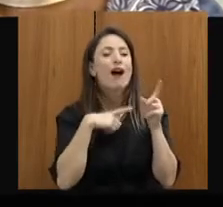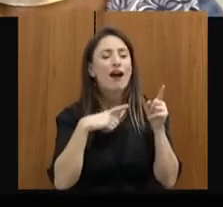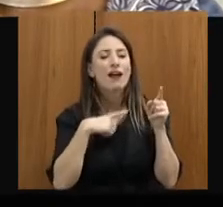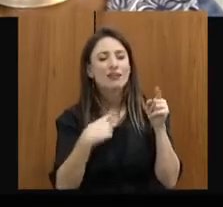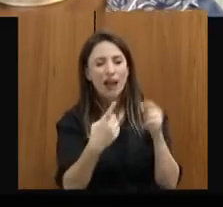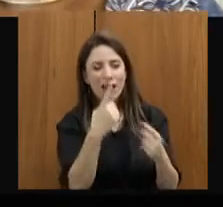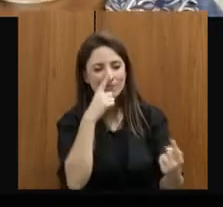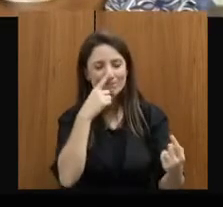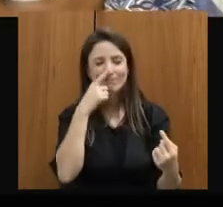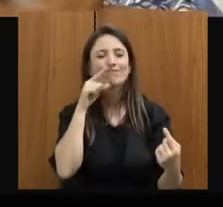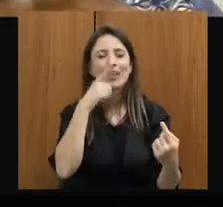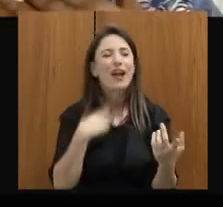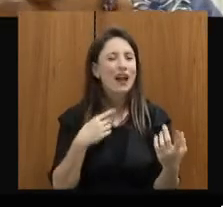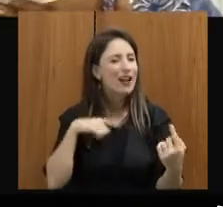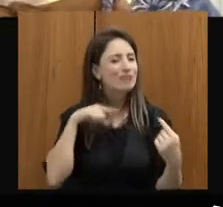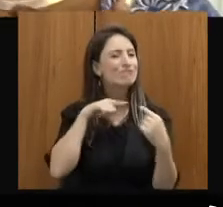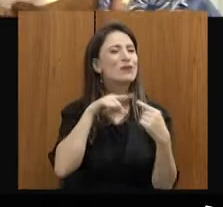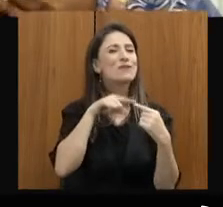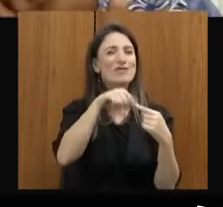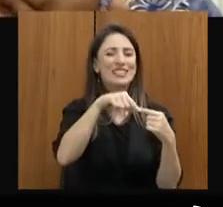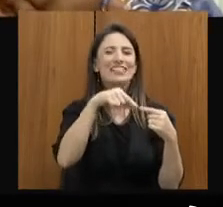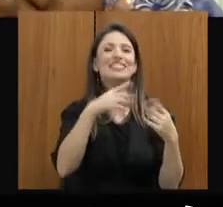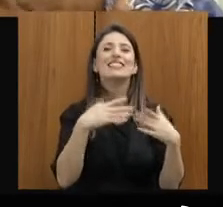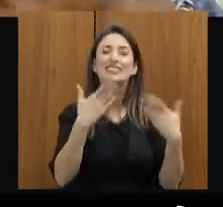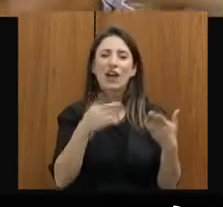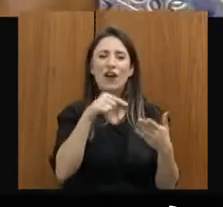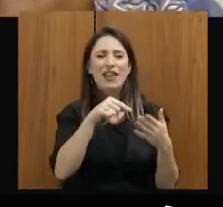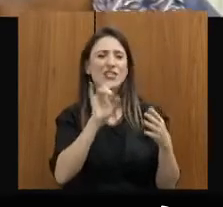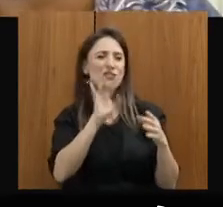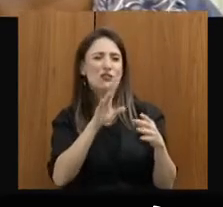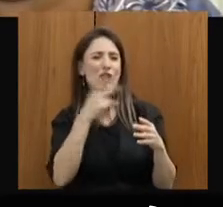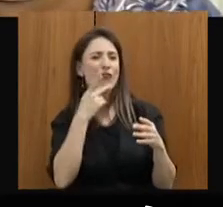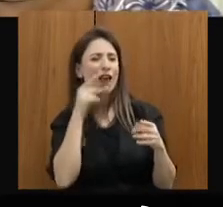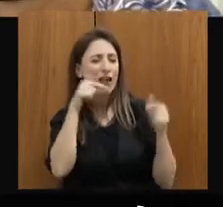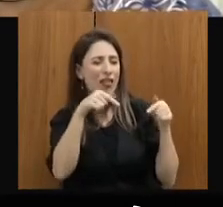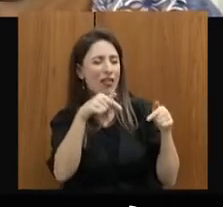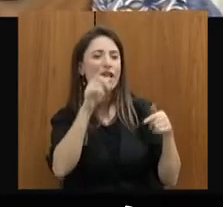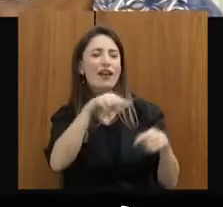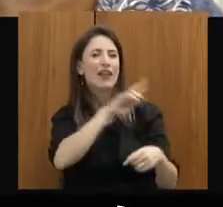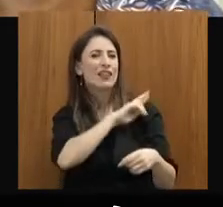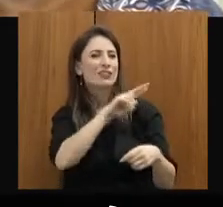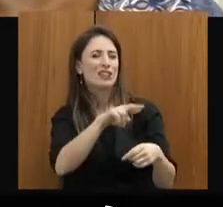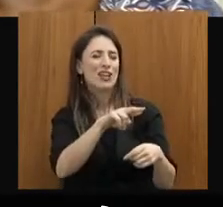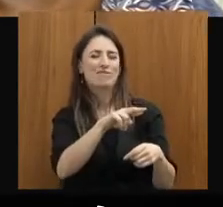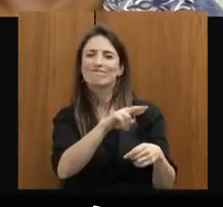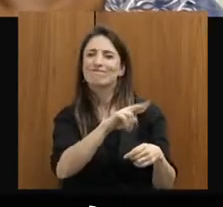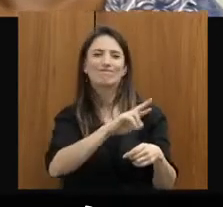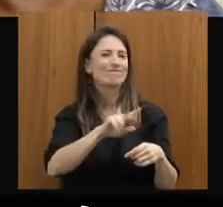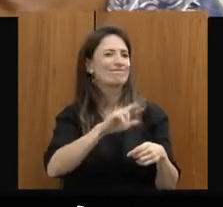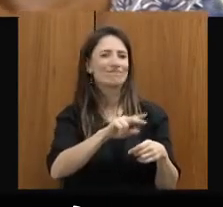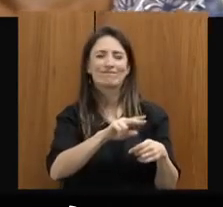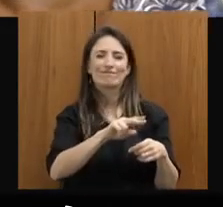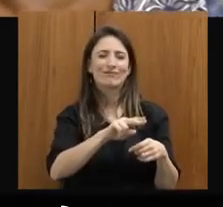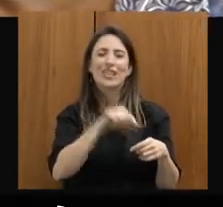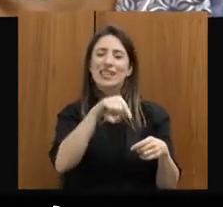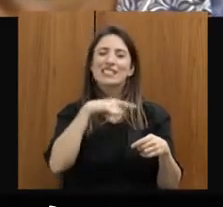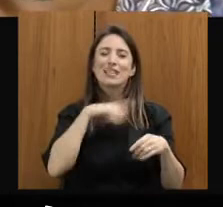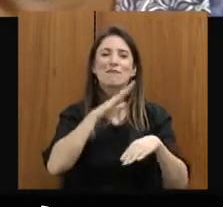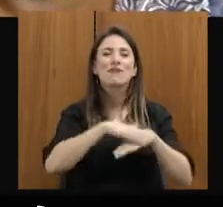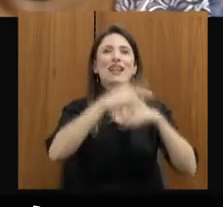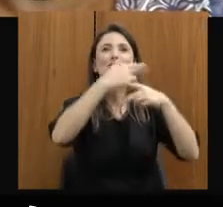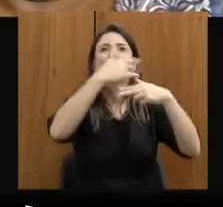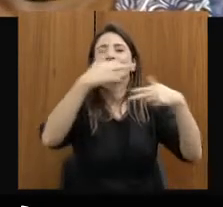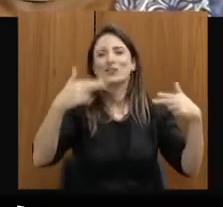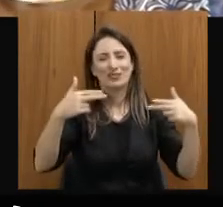desse conceito e que ele Esse é o Facebook reduziu o tamanho a dimensão real pode passar por